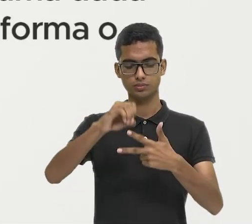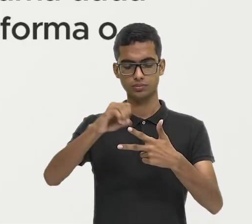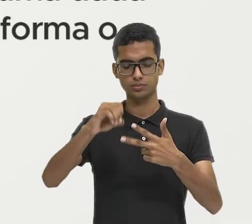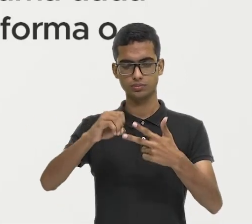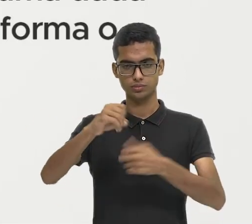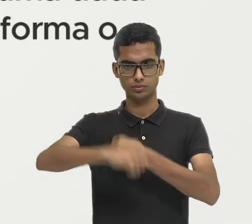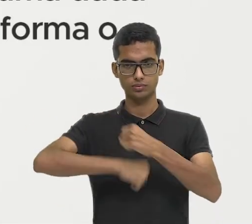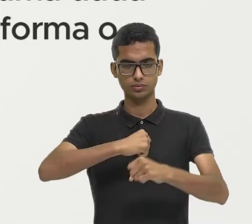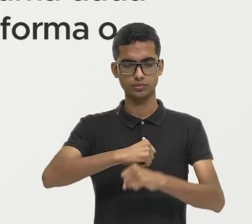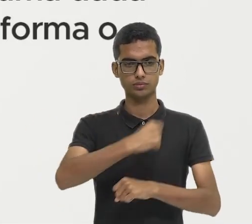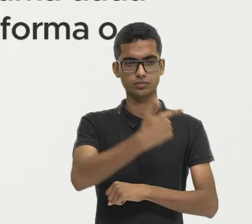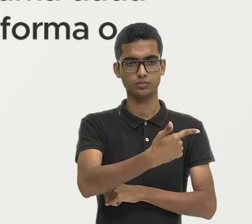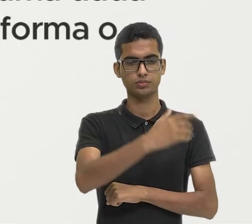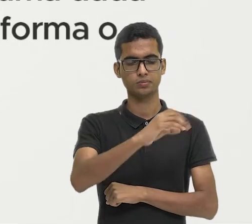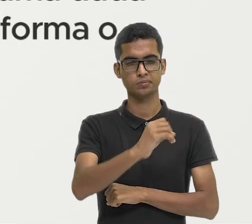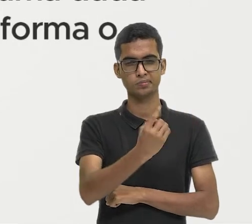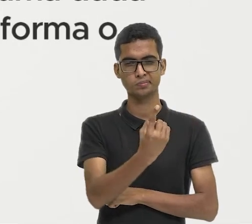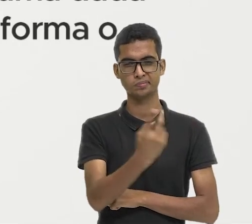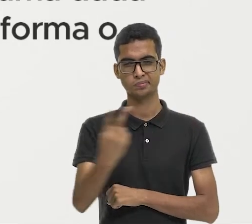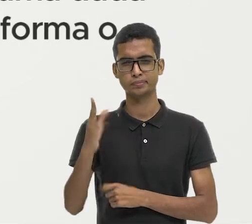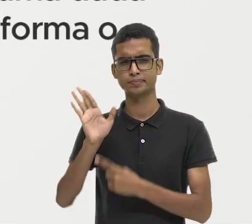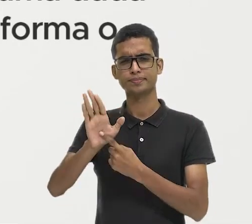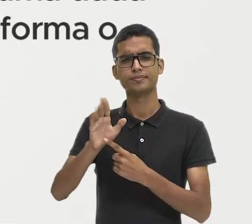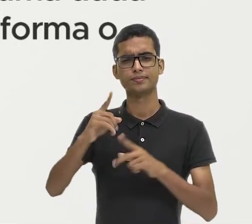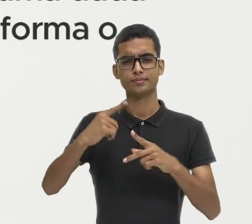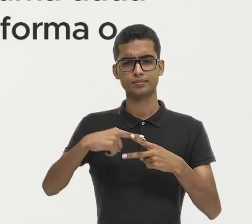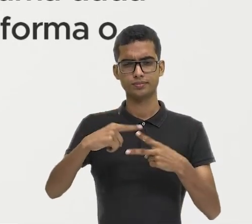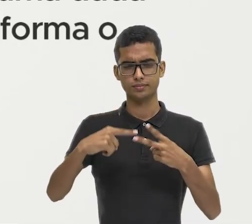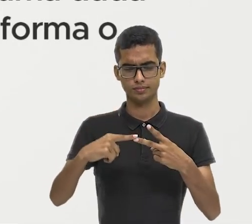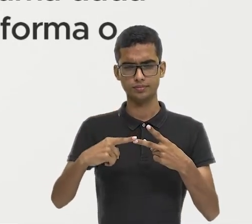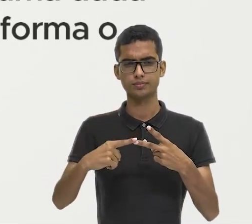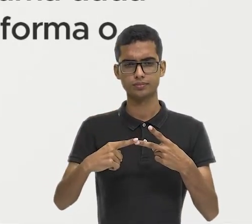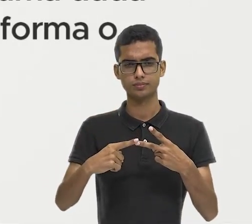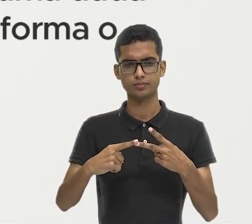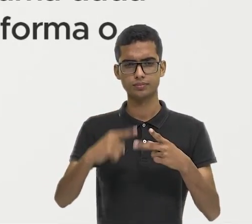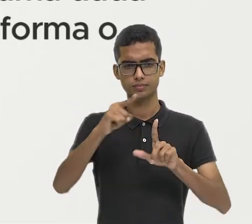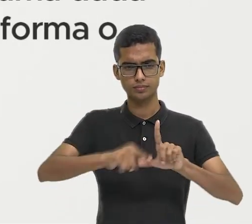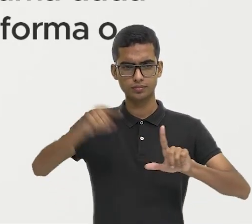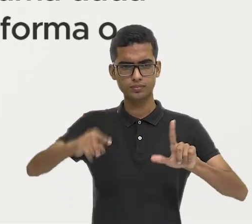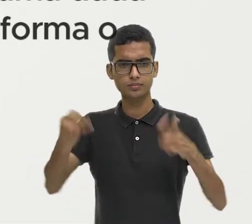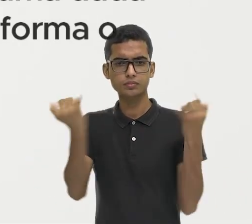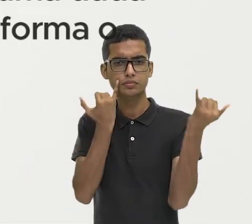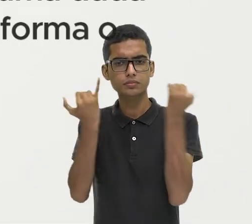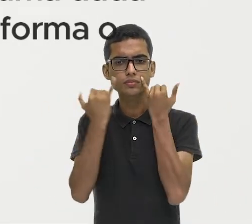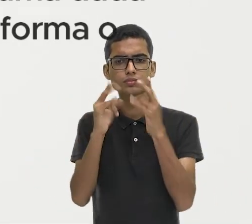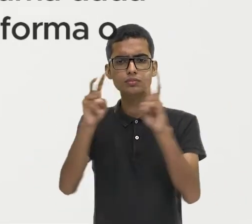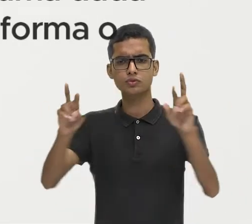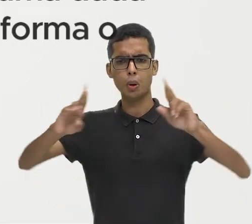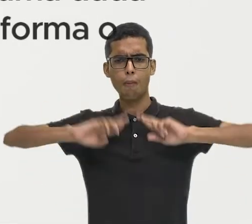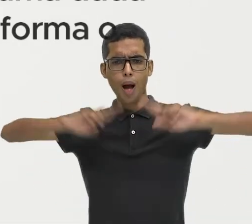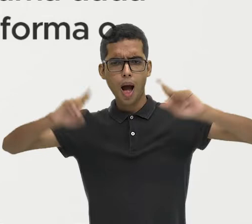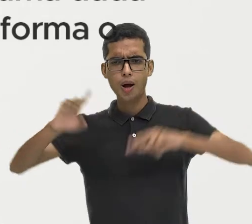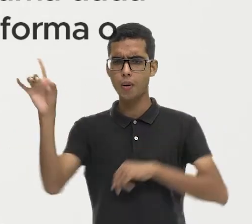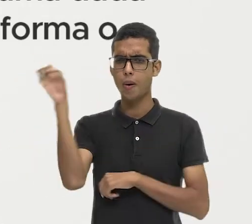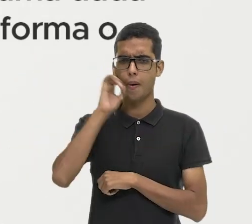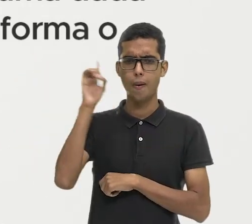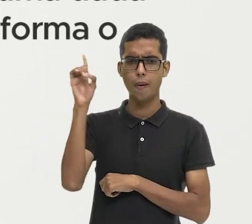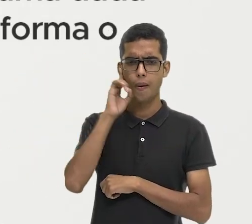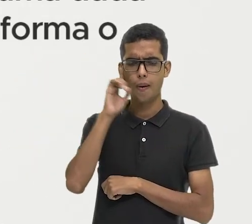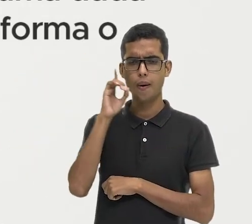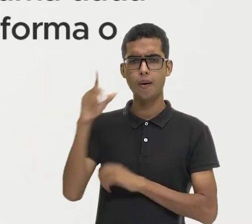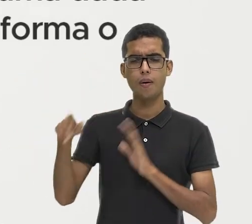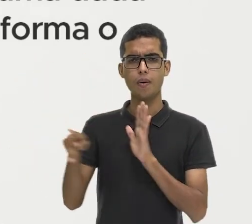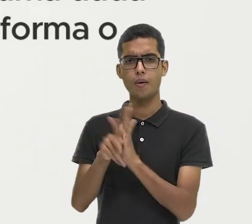2012. A figura a seguir apresenta 2 gráficos com informações sobre as reclamações